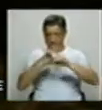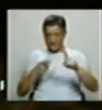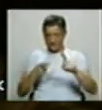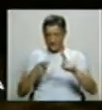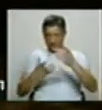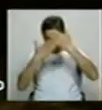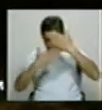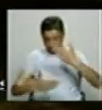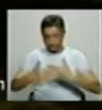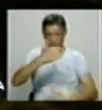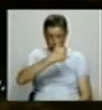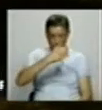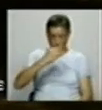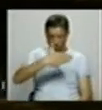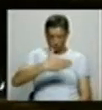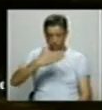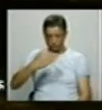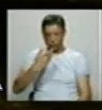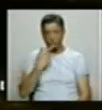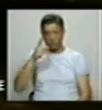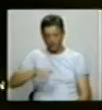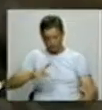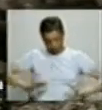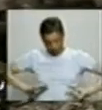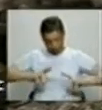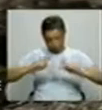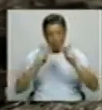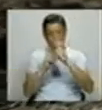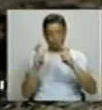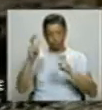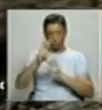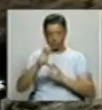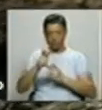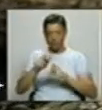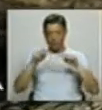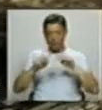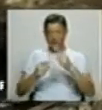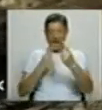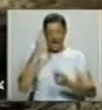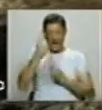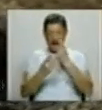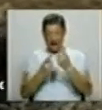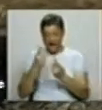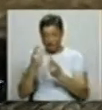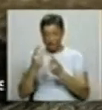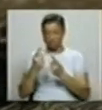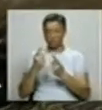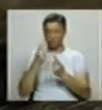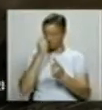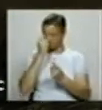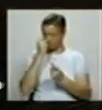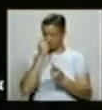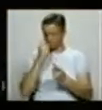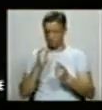partir de 2017 é que recuperou, começou a subir. O que é que isto quer dizer? Quer dizer que há algo que está exatamente